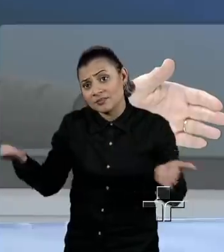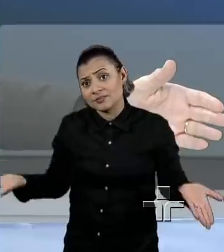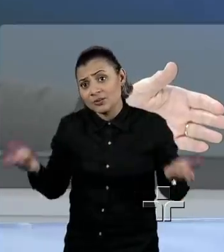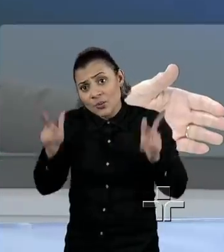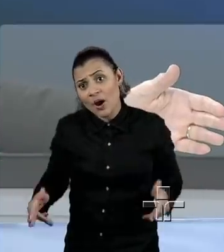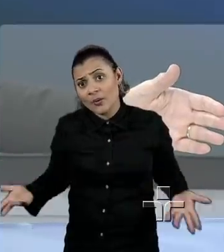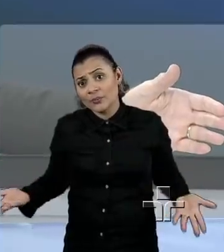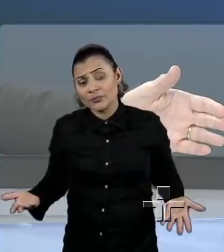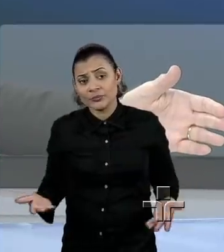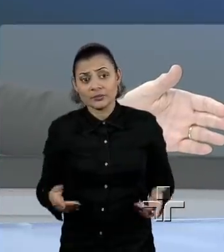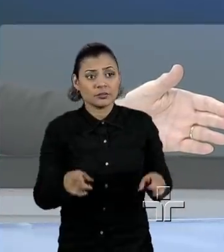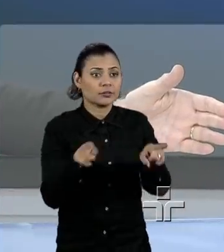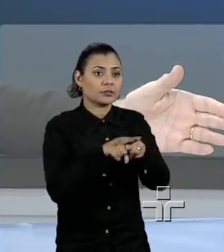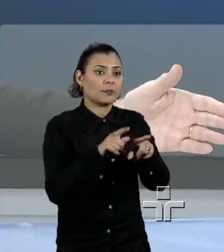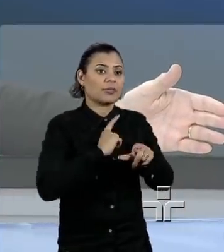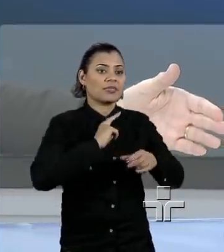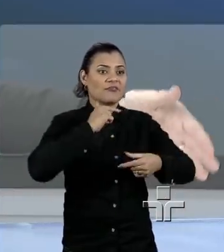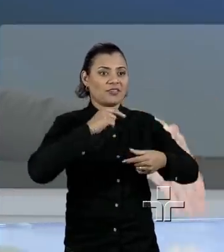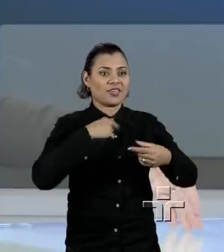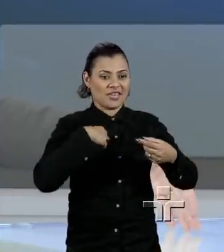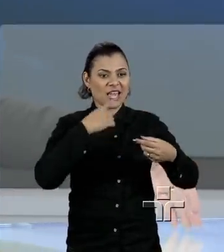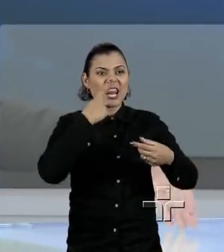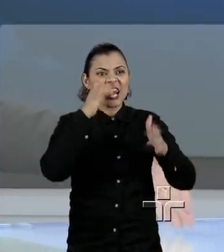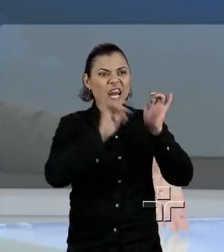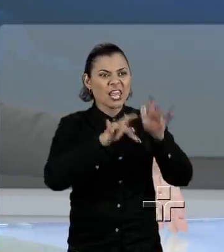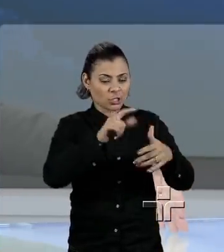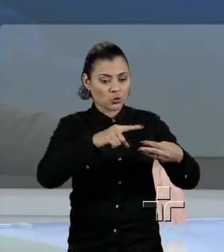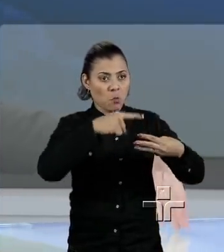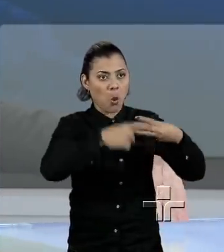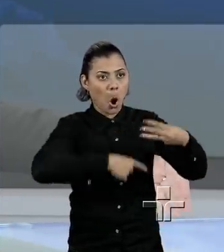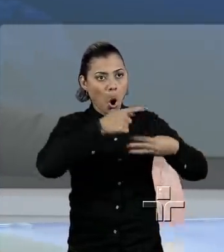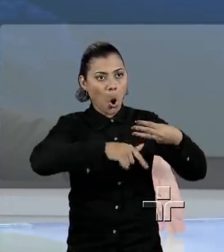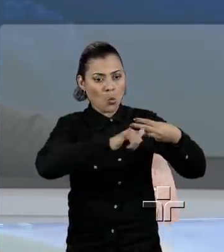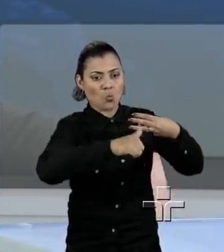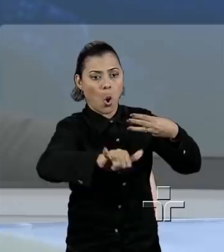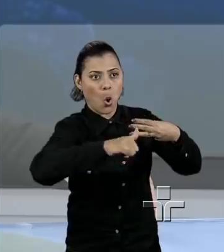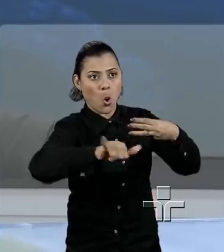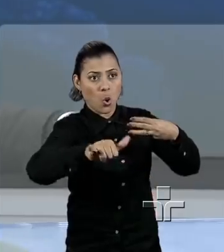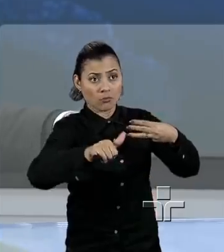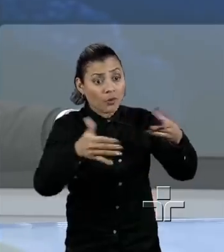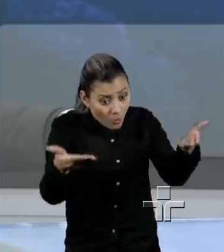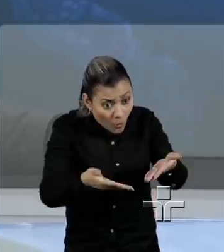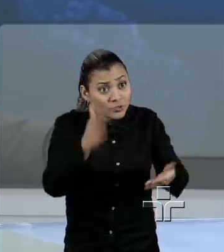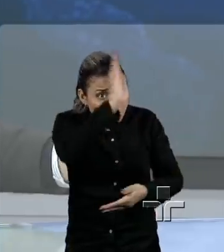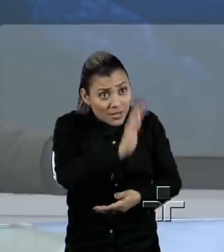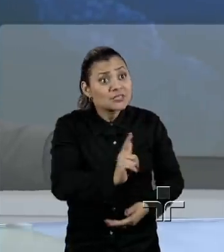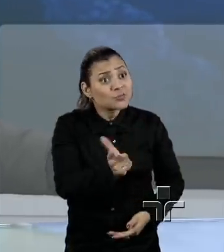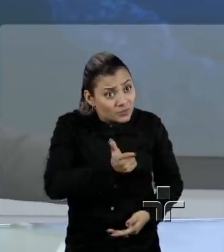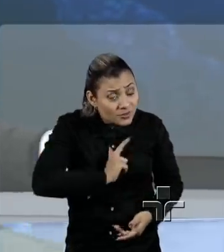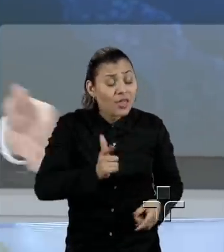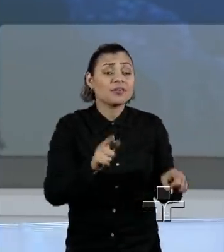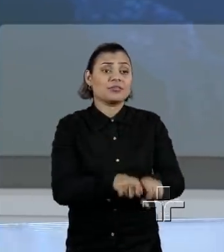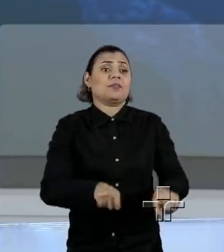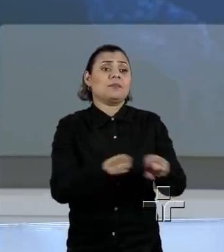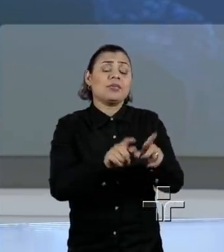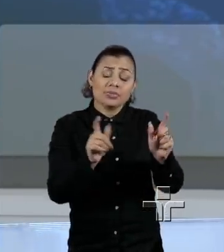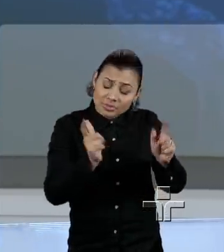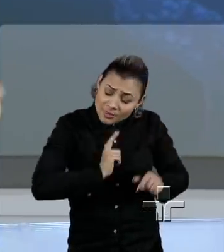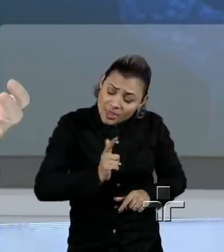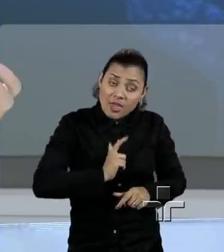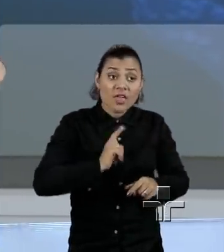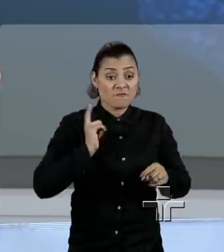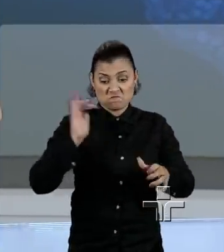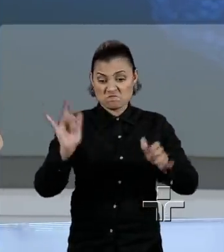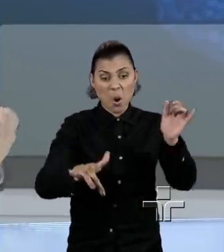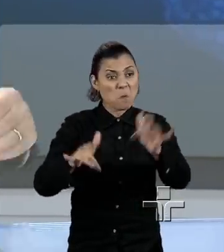que falou sobre geração de energia através do lixo, de fato, hoje no Brasil já se gera energia com muita força. Grandes aterros